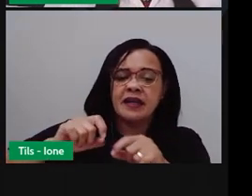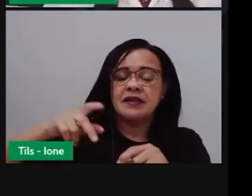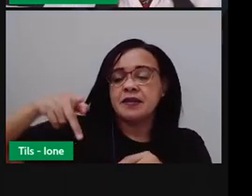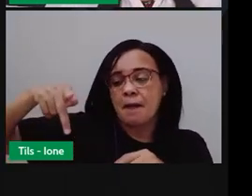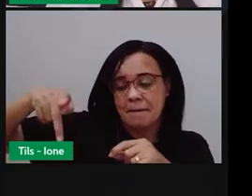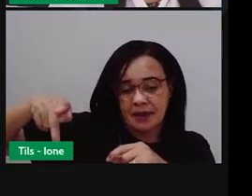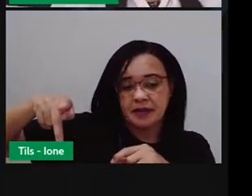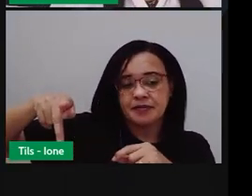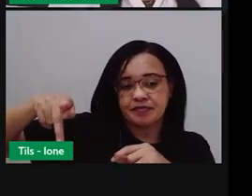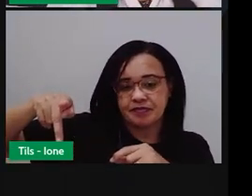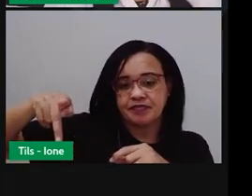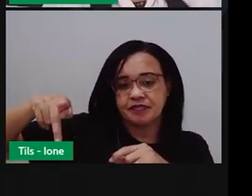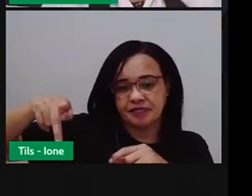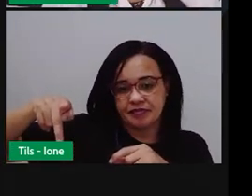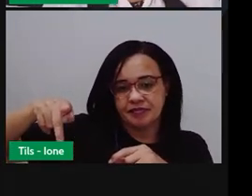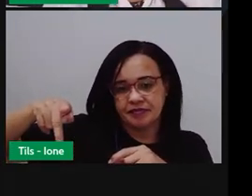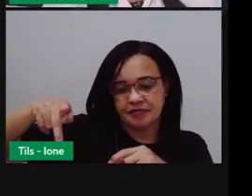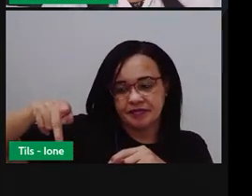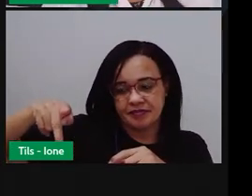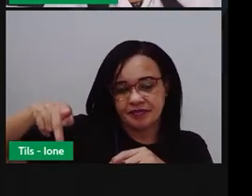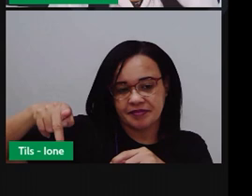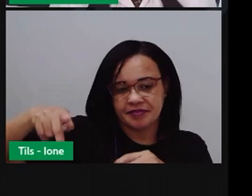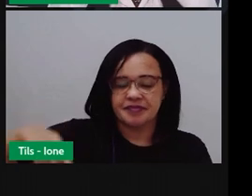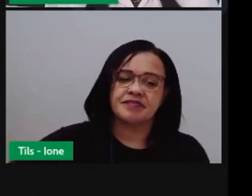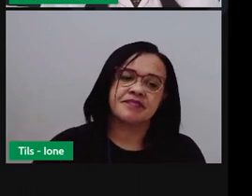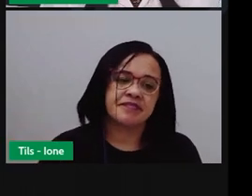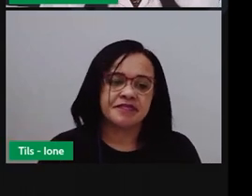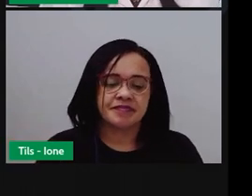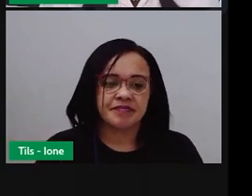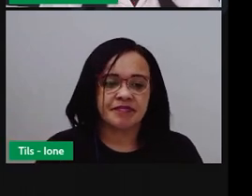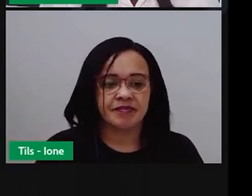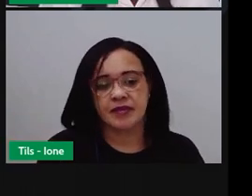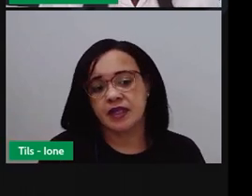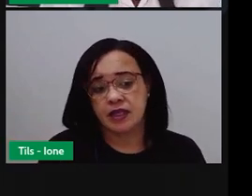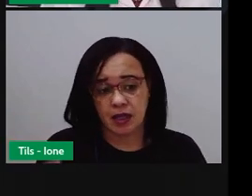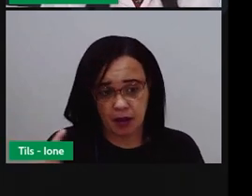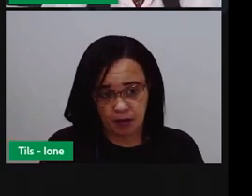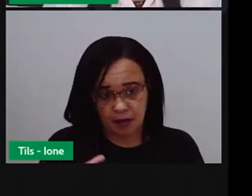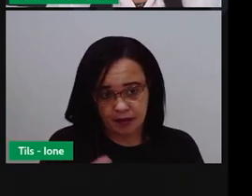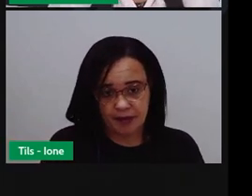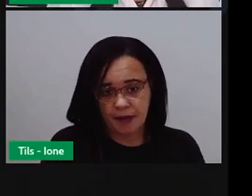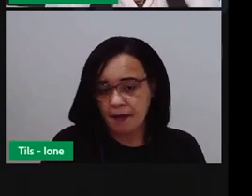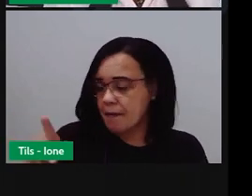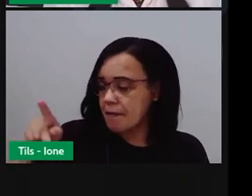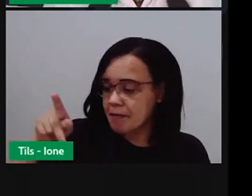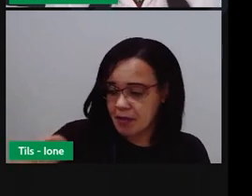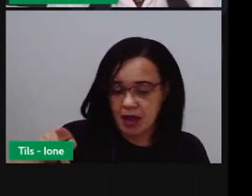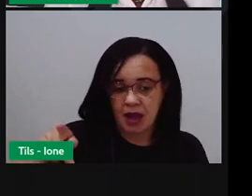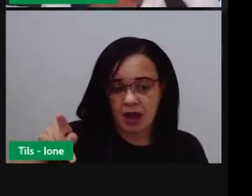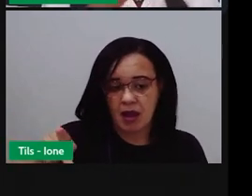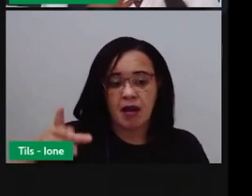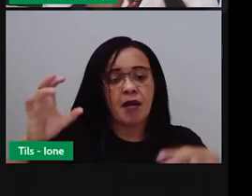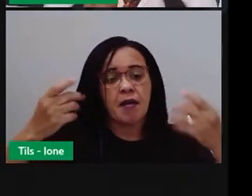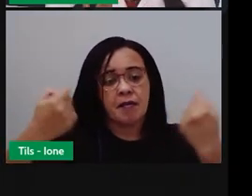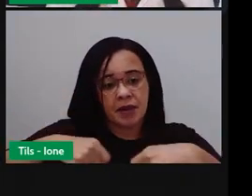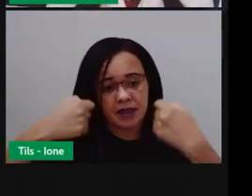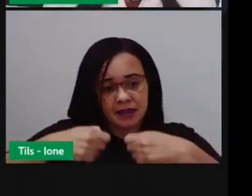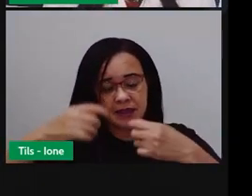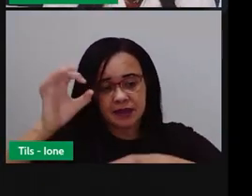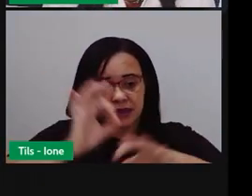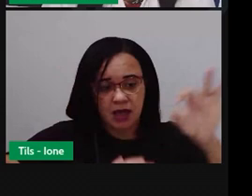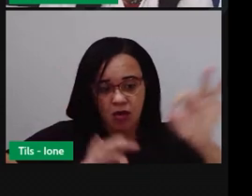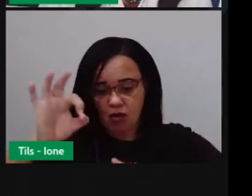que primeiro paçoca e depois pé de moleque? Porque a gente, quando vai organizar uma palavra em